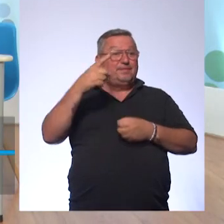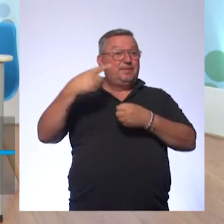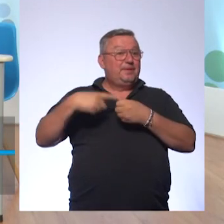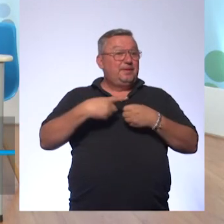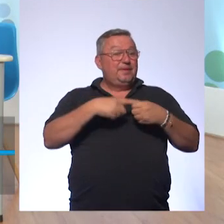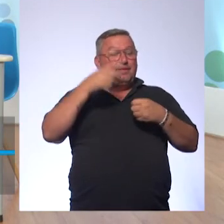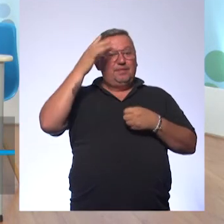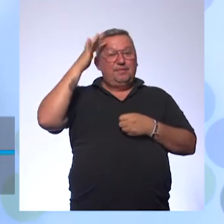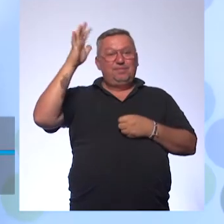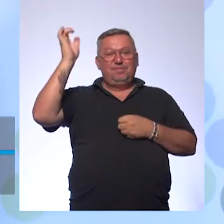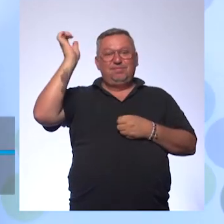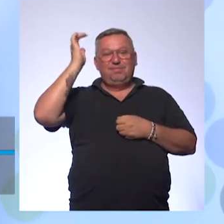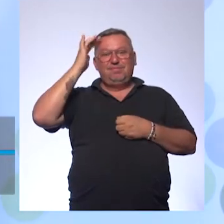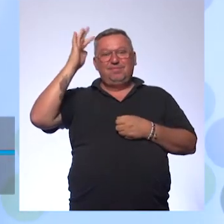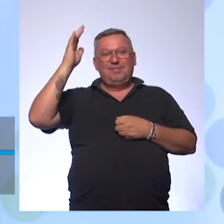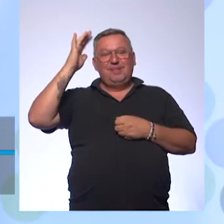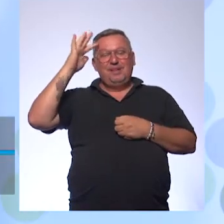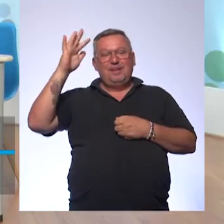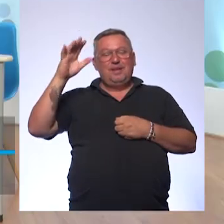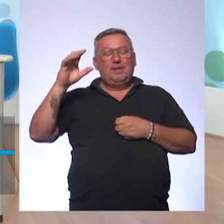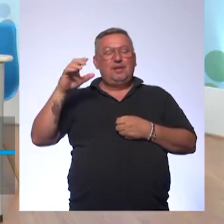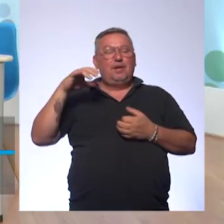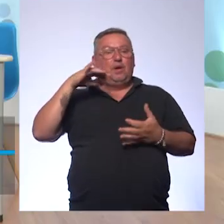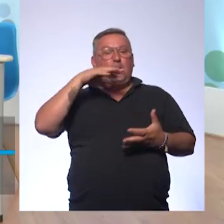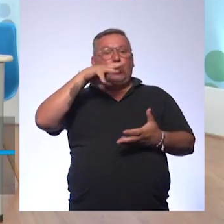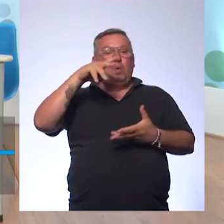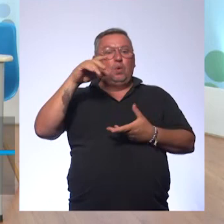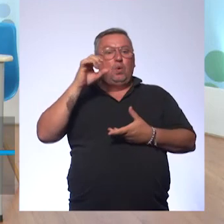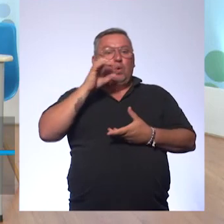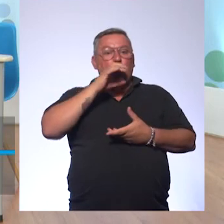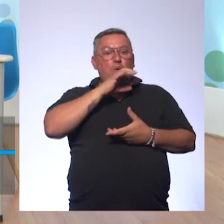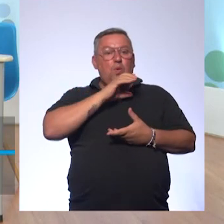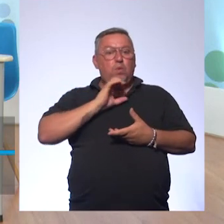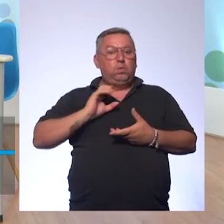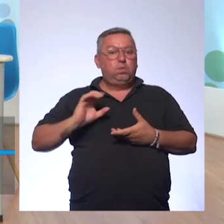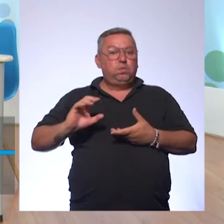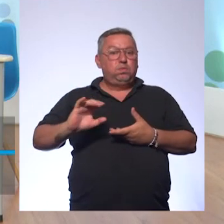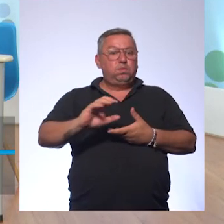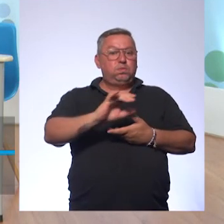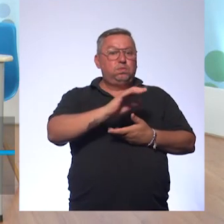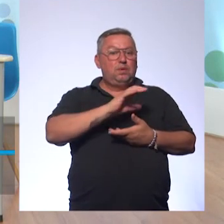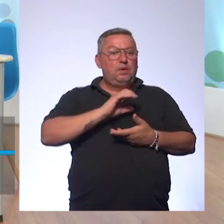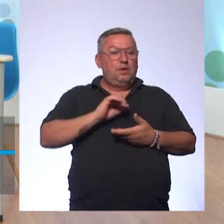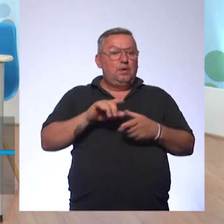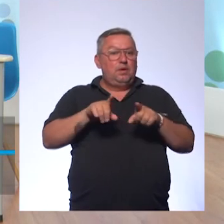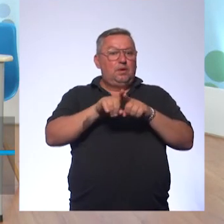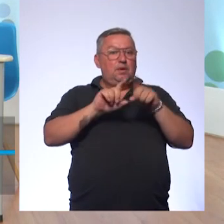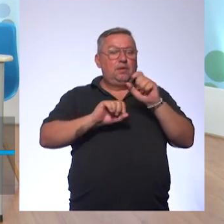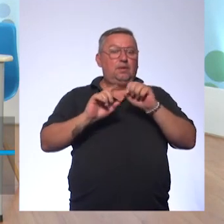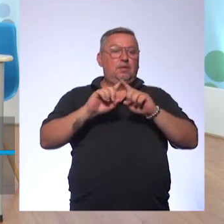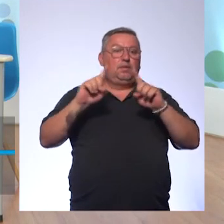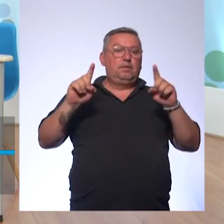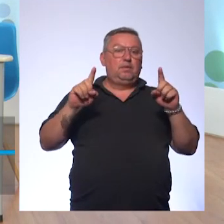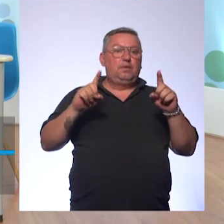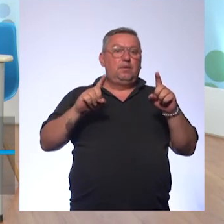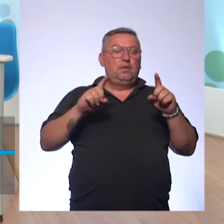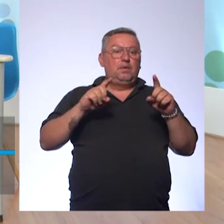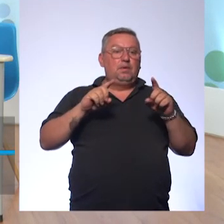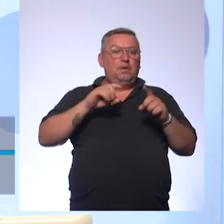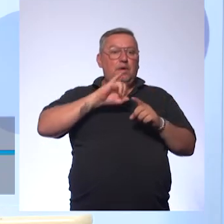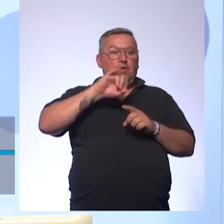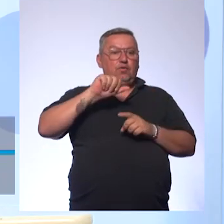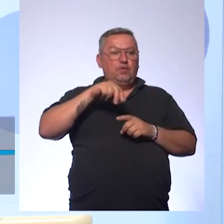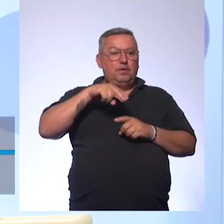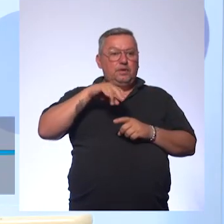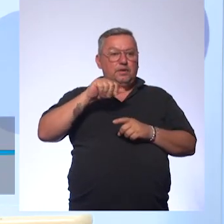Jani Aparecida, geografia do lugar. Né? É o que o pessoal está reafirmando aqui. Relevo, desequilíbrios depressão. ambientais,